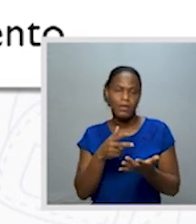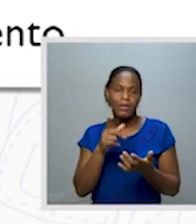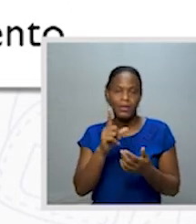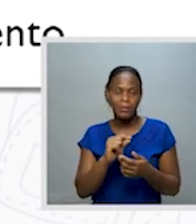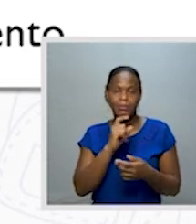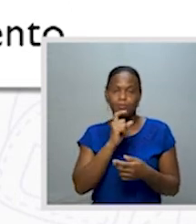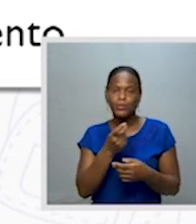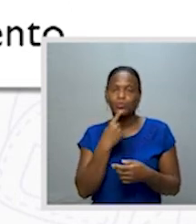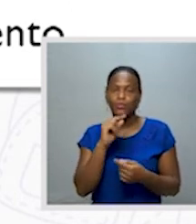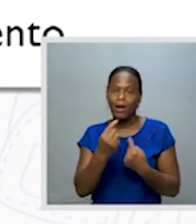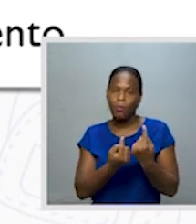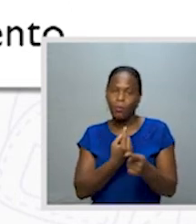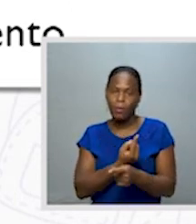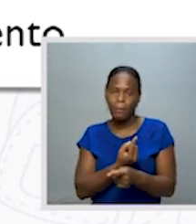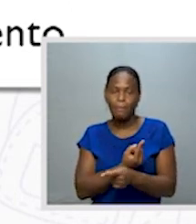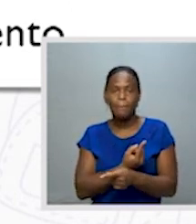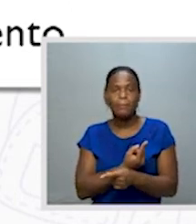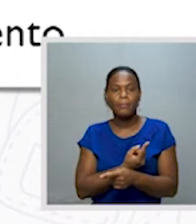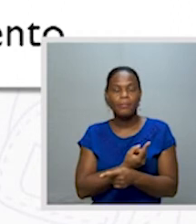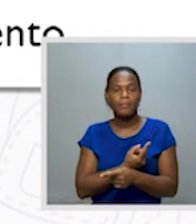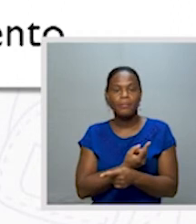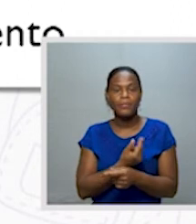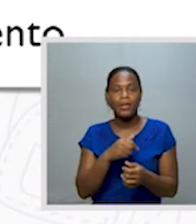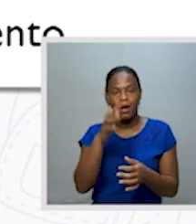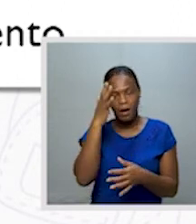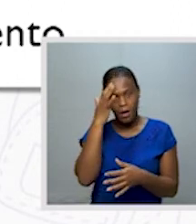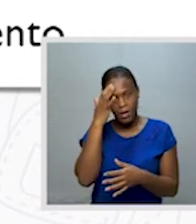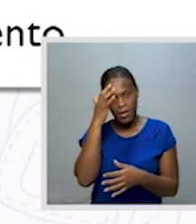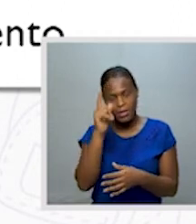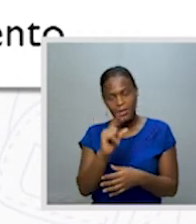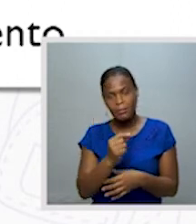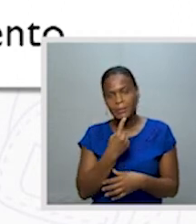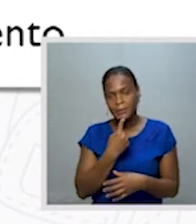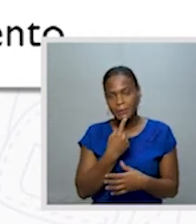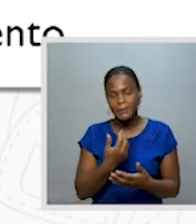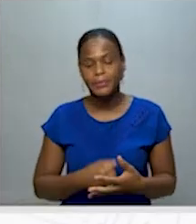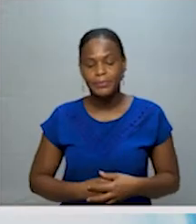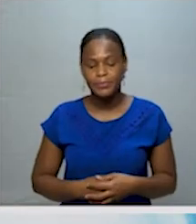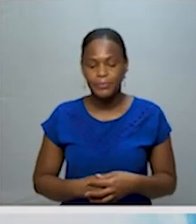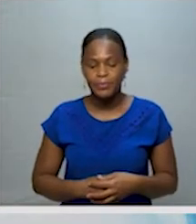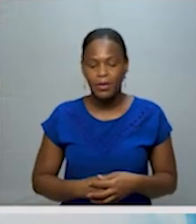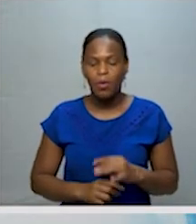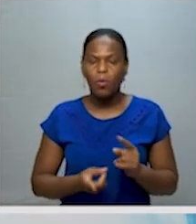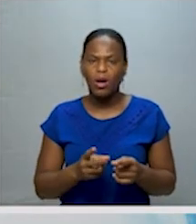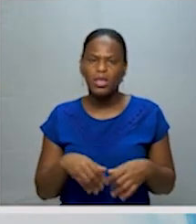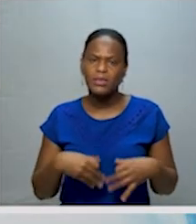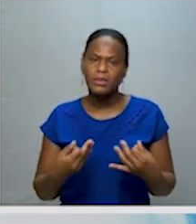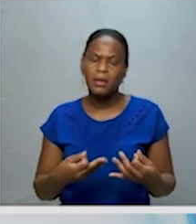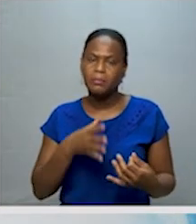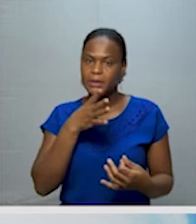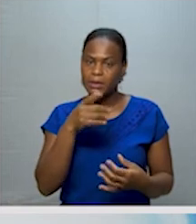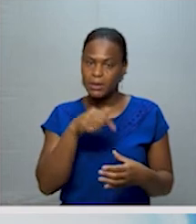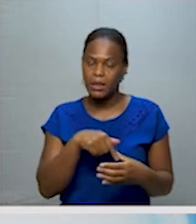e recomendar alguma coisa, recorrendo à razão e ao entendimento. Aquilo que sempre estamos a